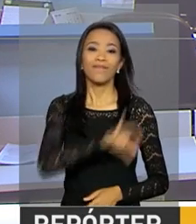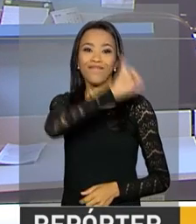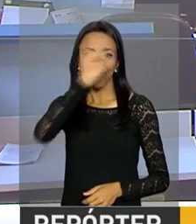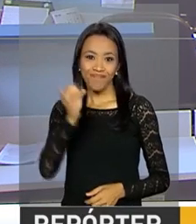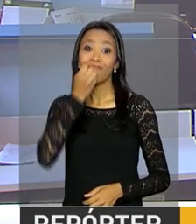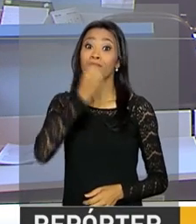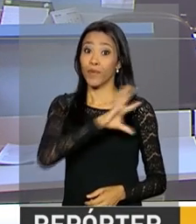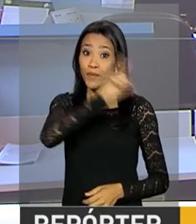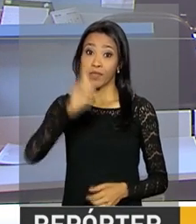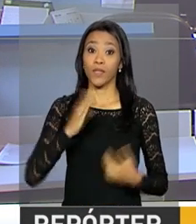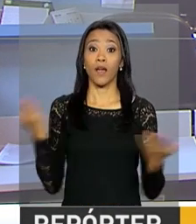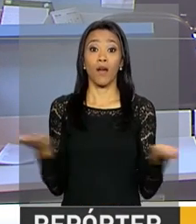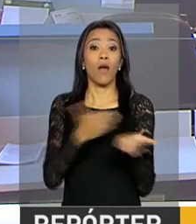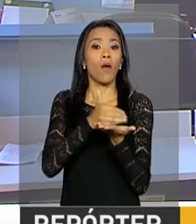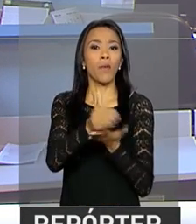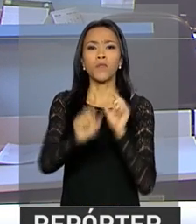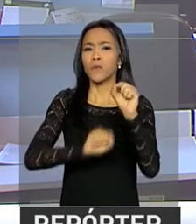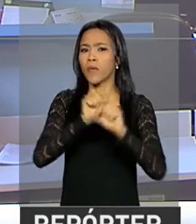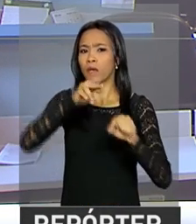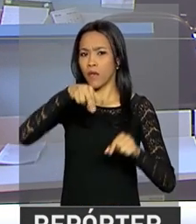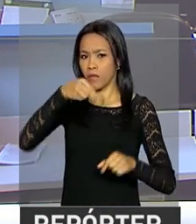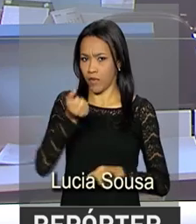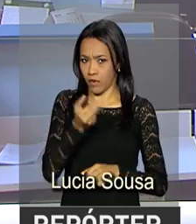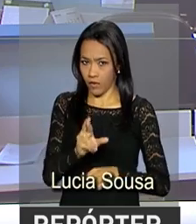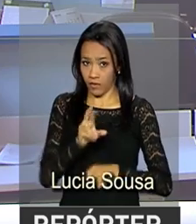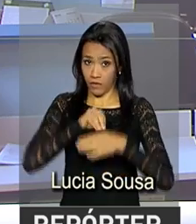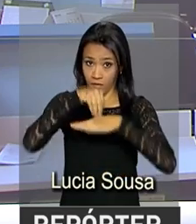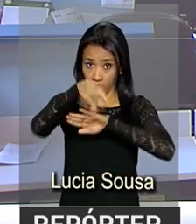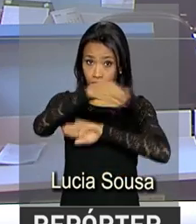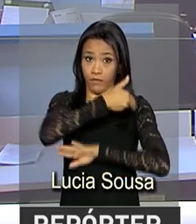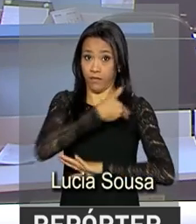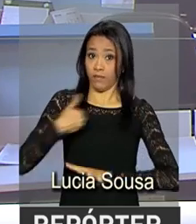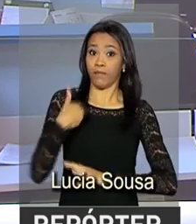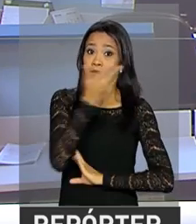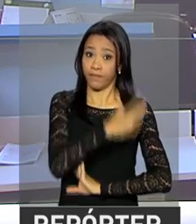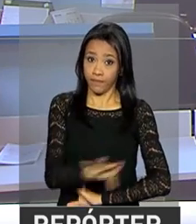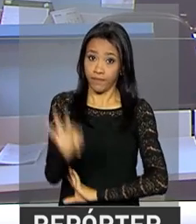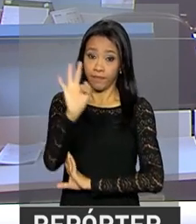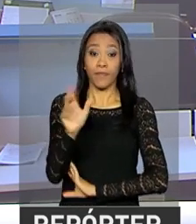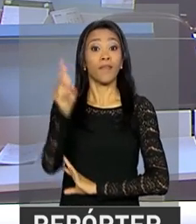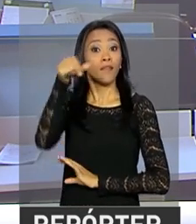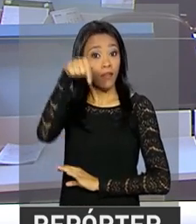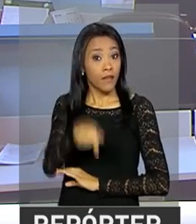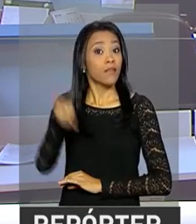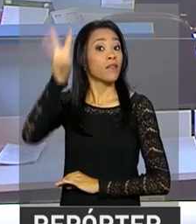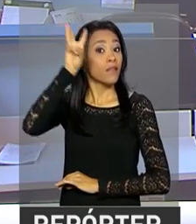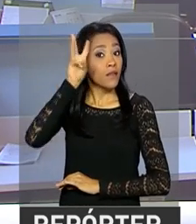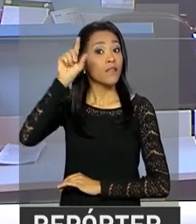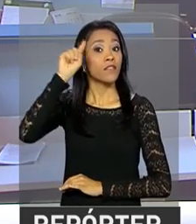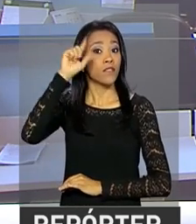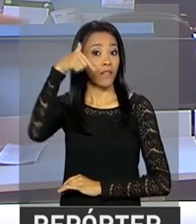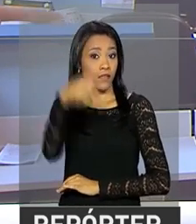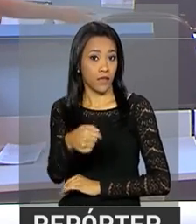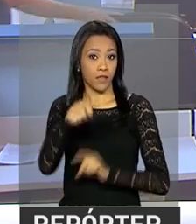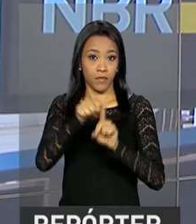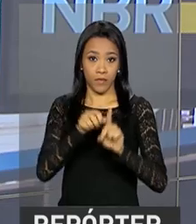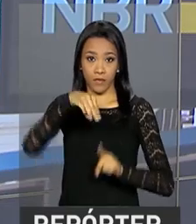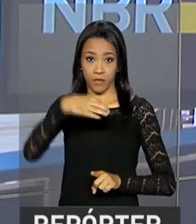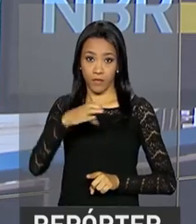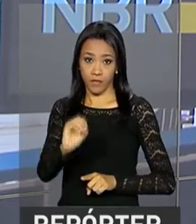Olá, bom dia. Começa agora o repórter NBR com as notícias do governo federal desta terça-feira, 7 de